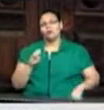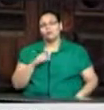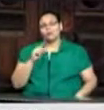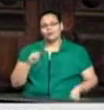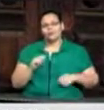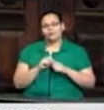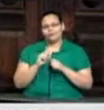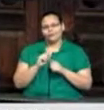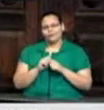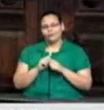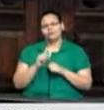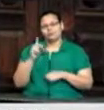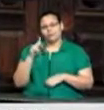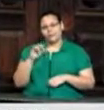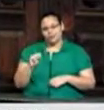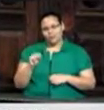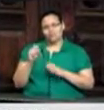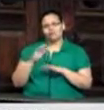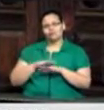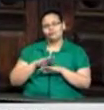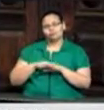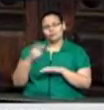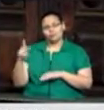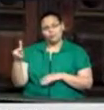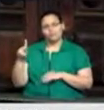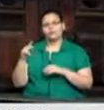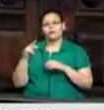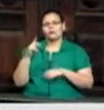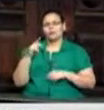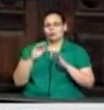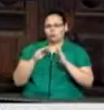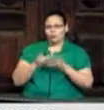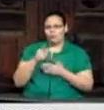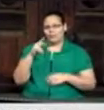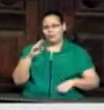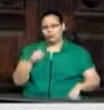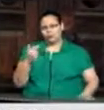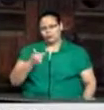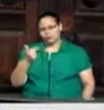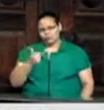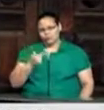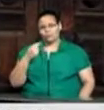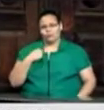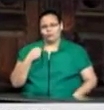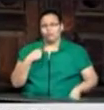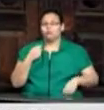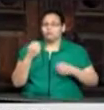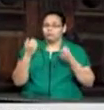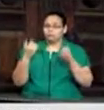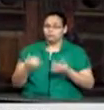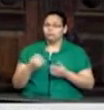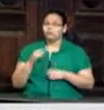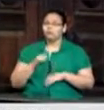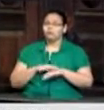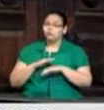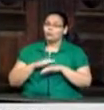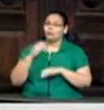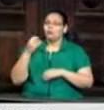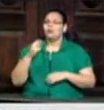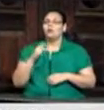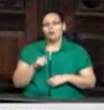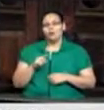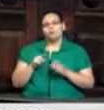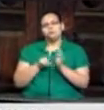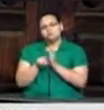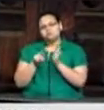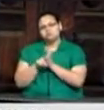feito pelos pais do Pedro II. E eu quero fazer minhas considerações levantando questionamentos,